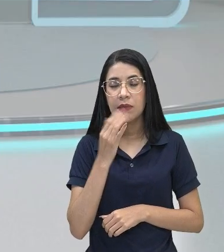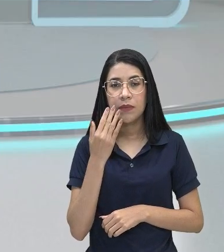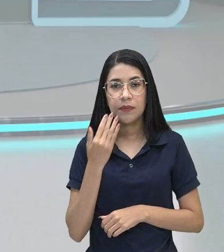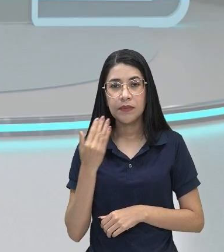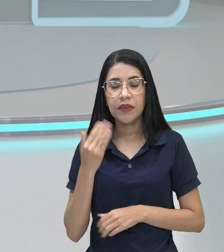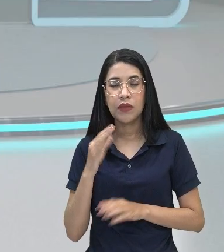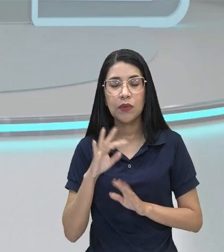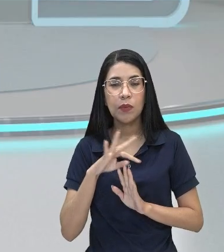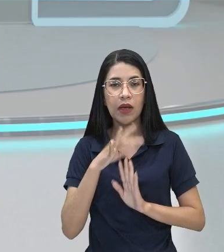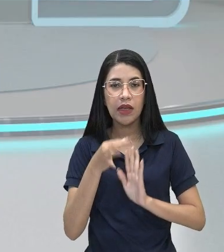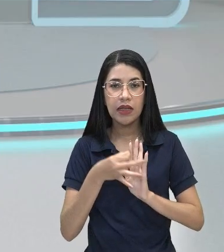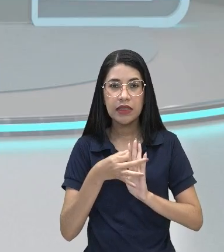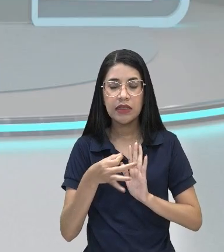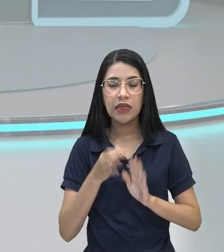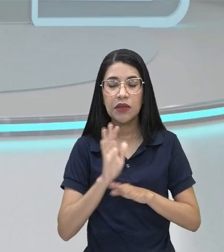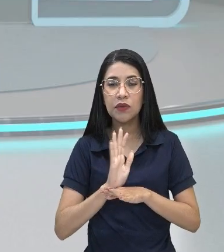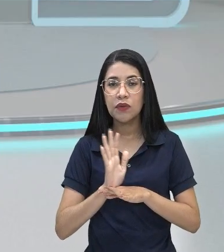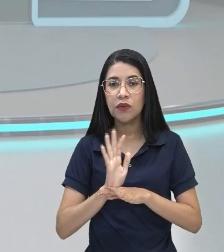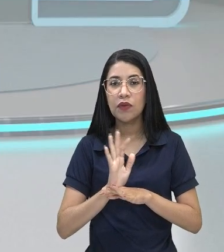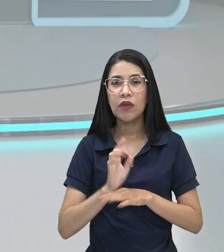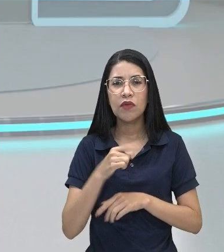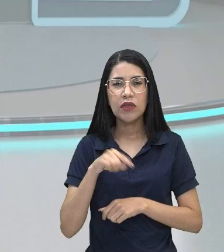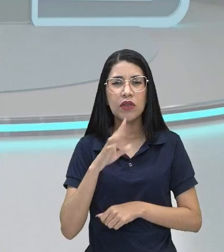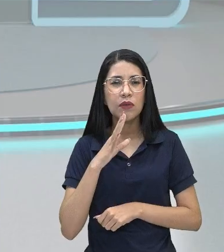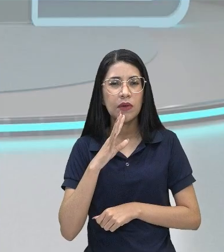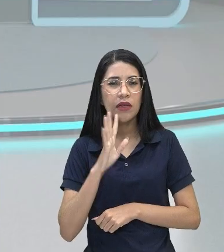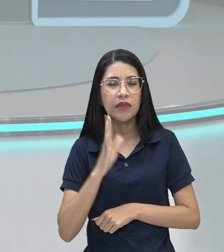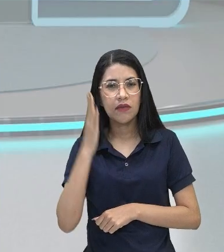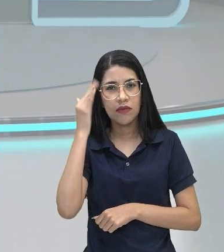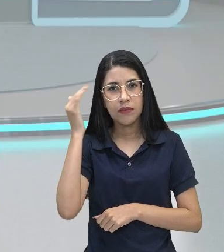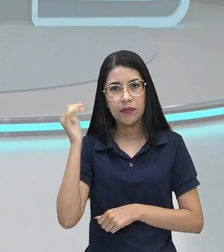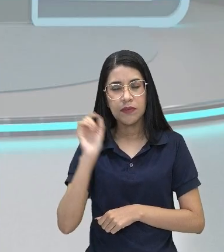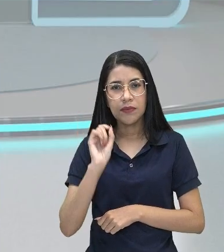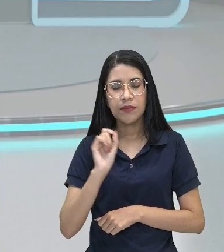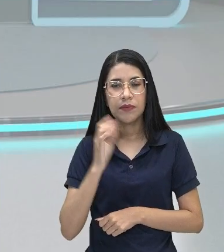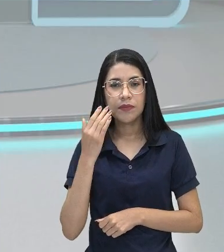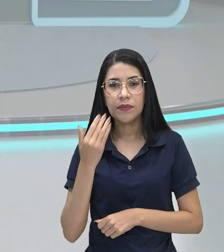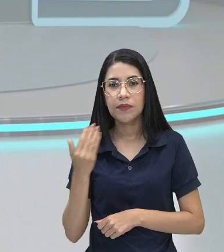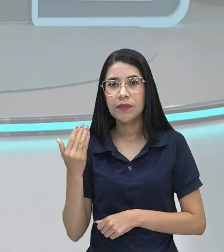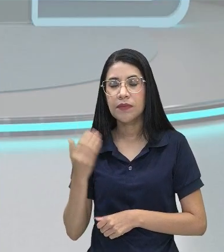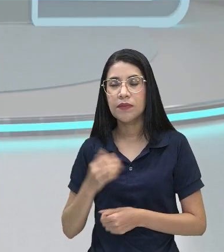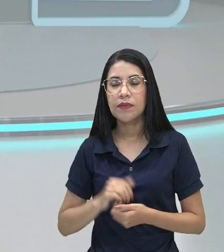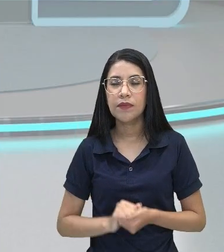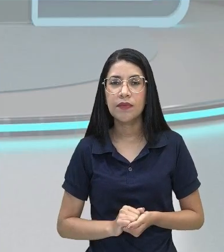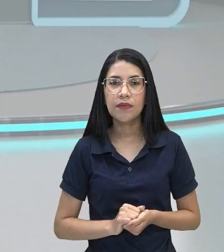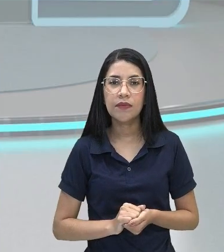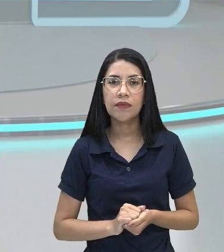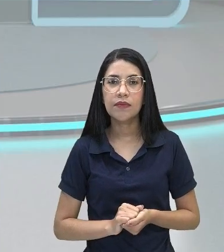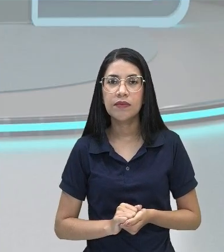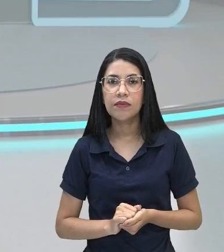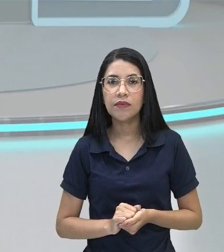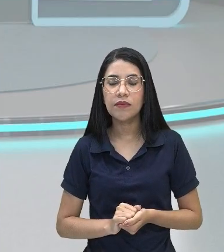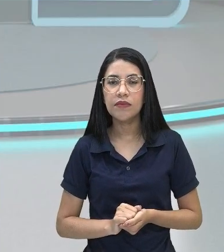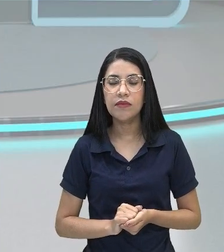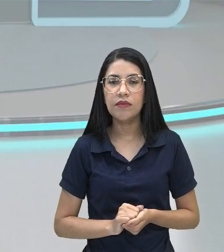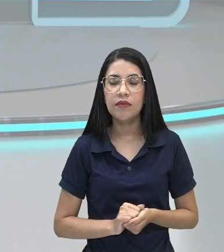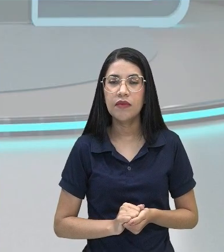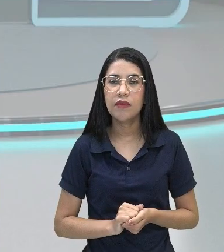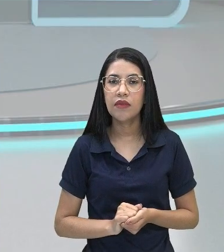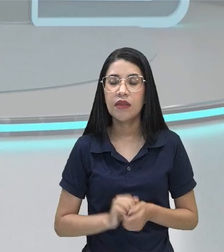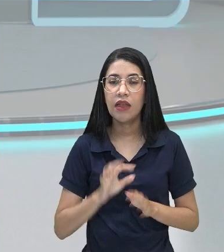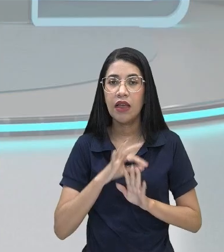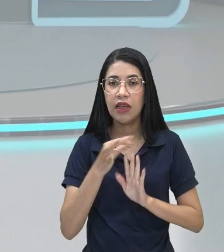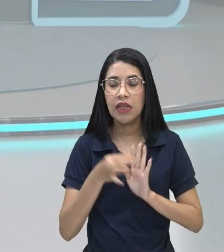uma resenha de um filme bem conhecido. Vamos lá. Aqui eu trago, então, a resenha do